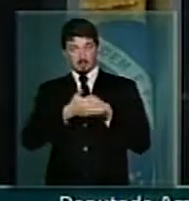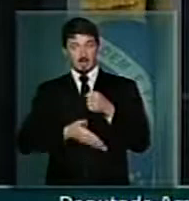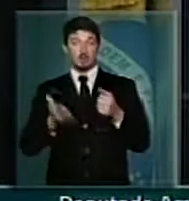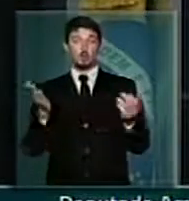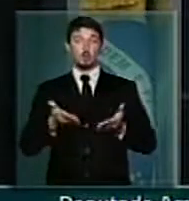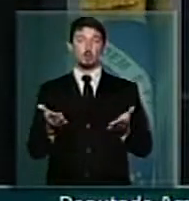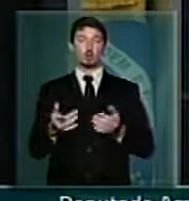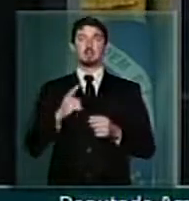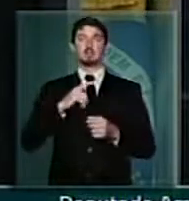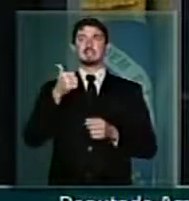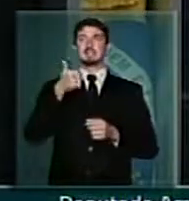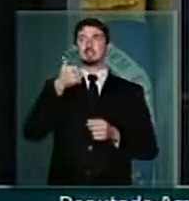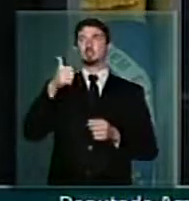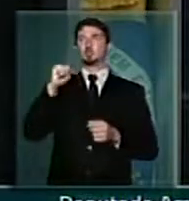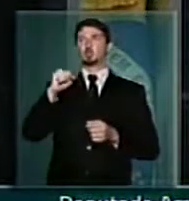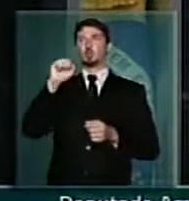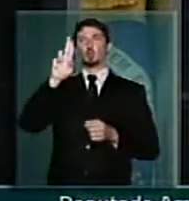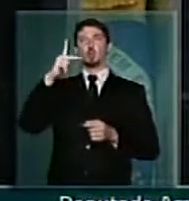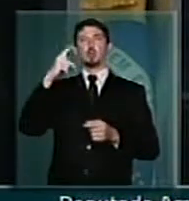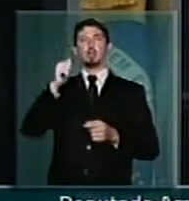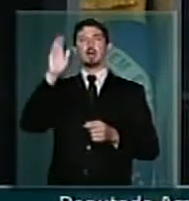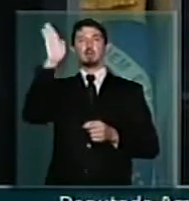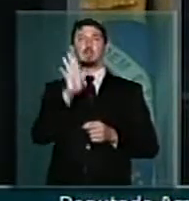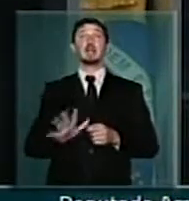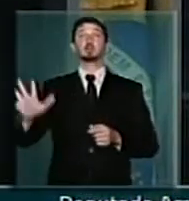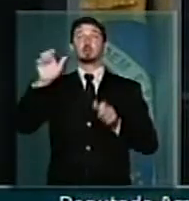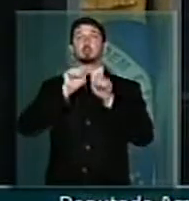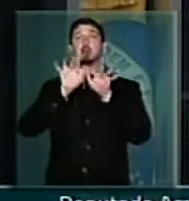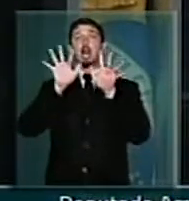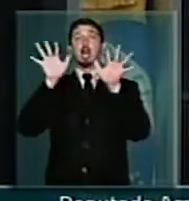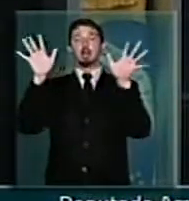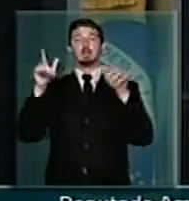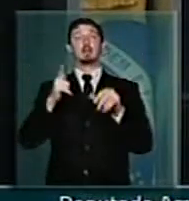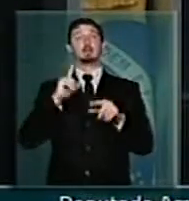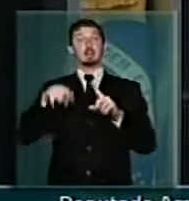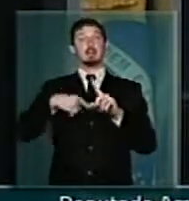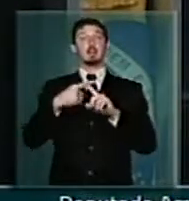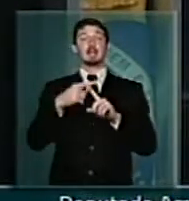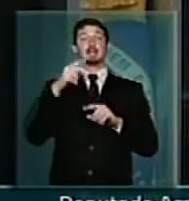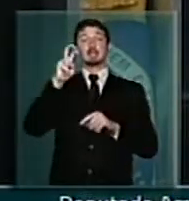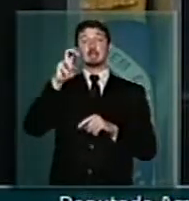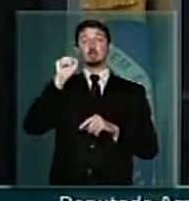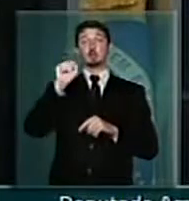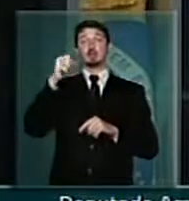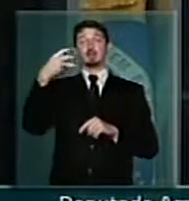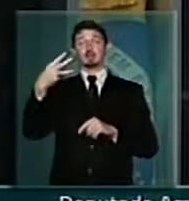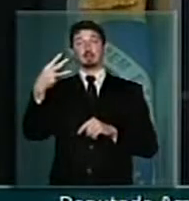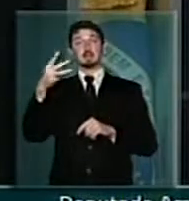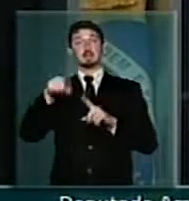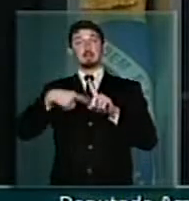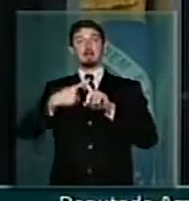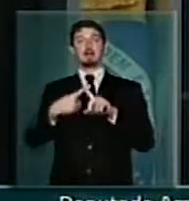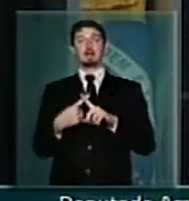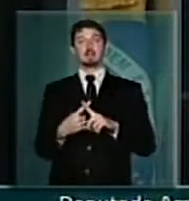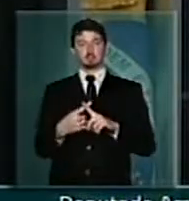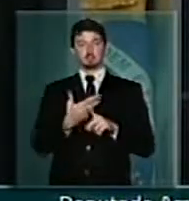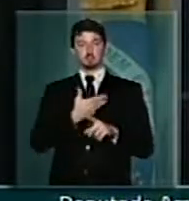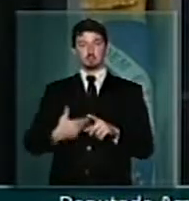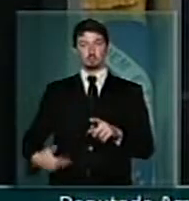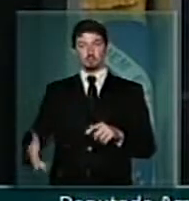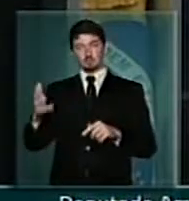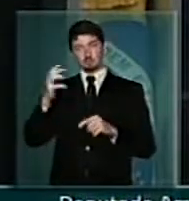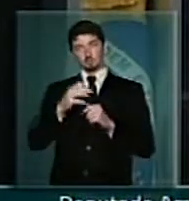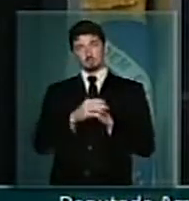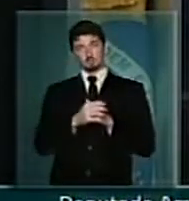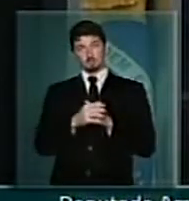118 UPAs por todo o Brasil, estando previsto 583. Esse governo de conquista